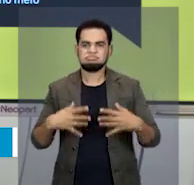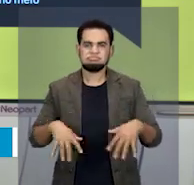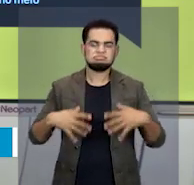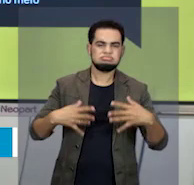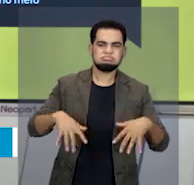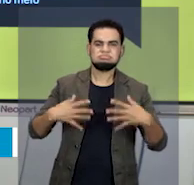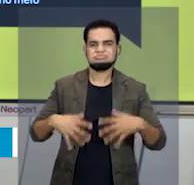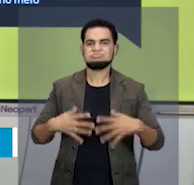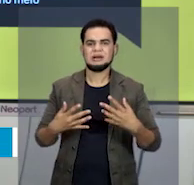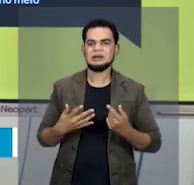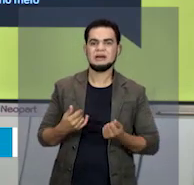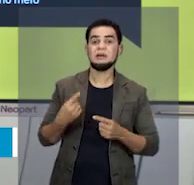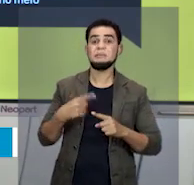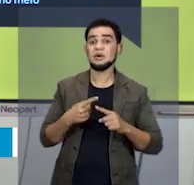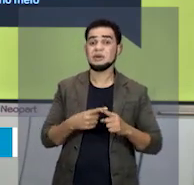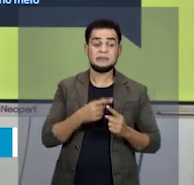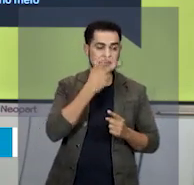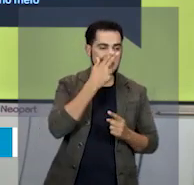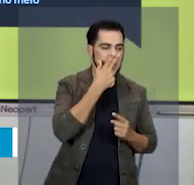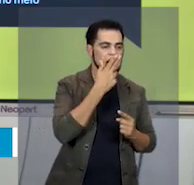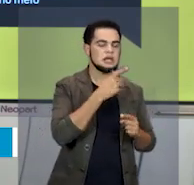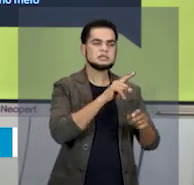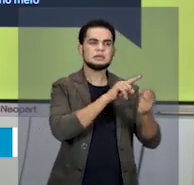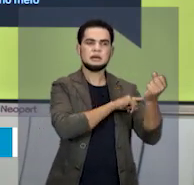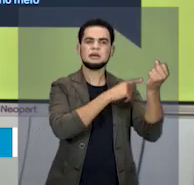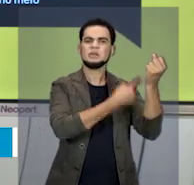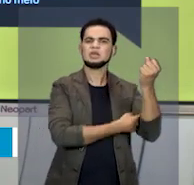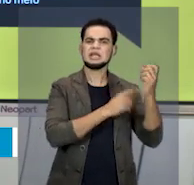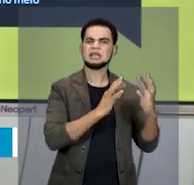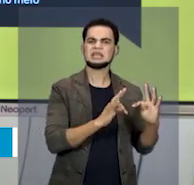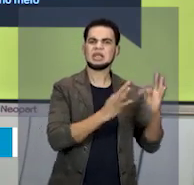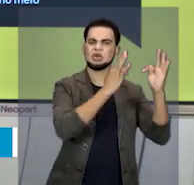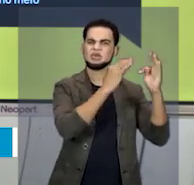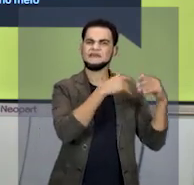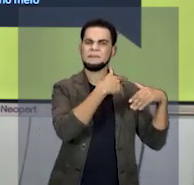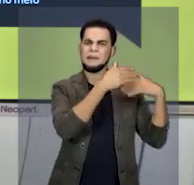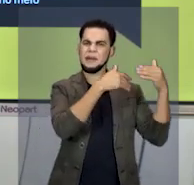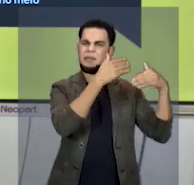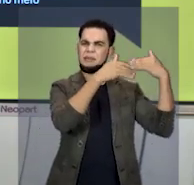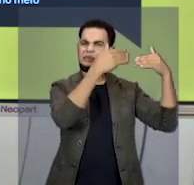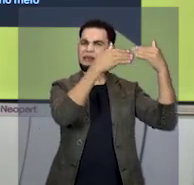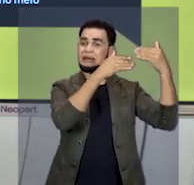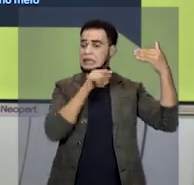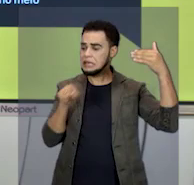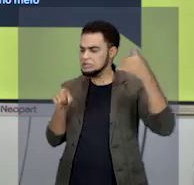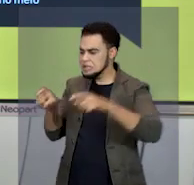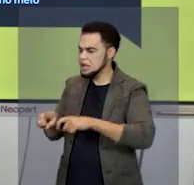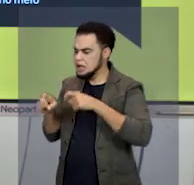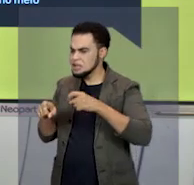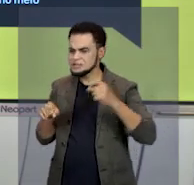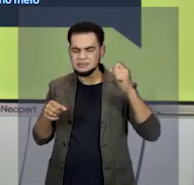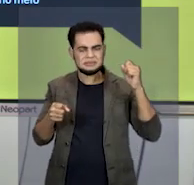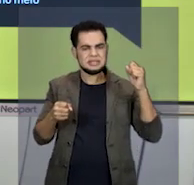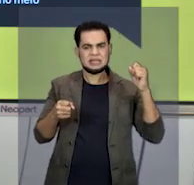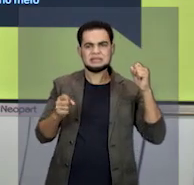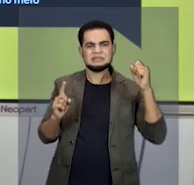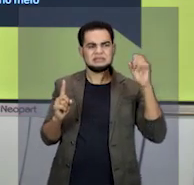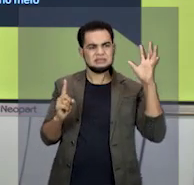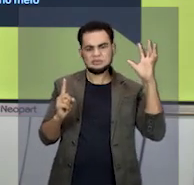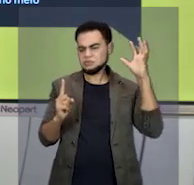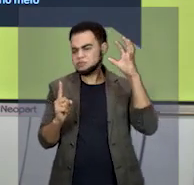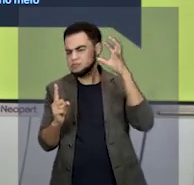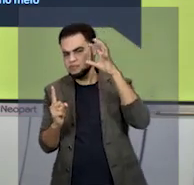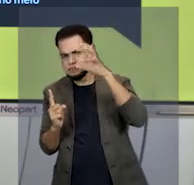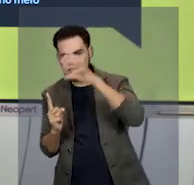alta poder tecnológico que se usa do agronegócio, vai ali sufocando esse pequeno